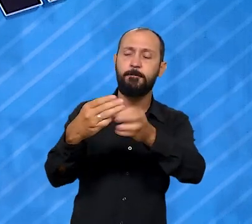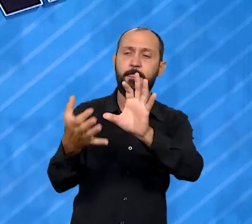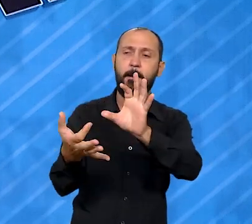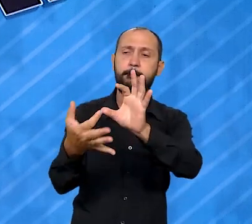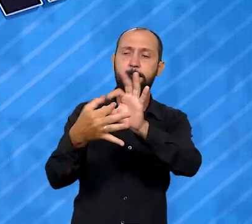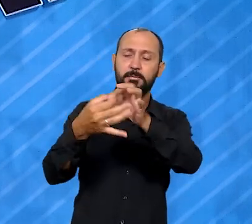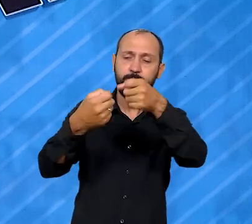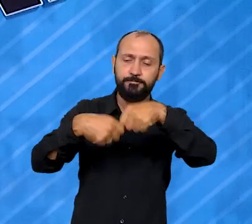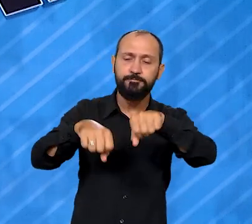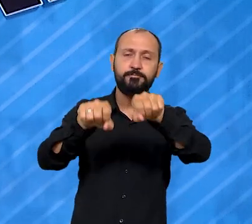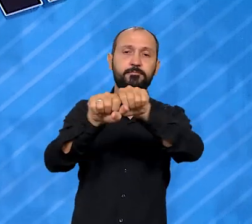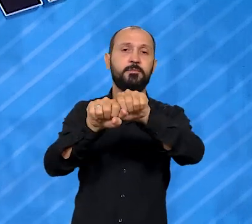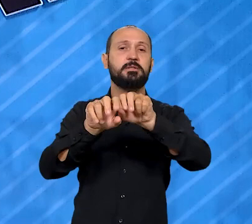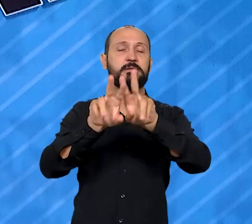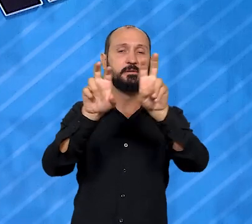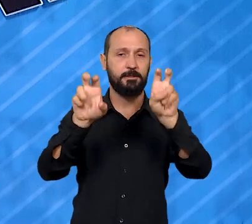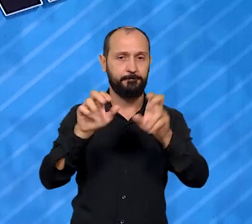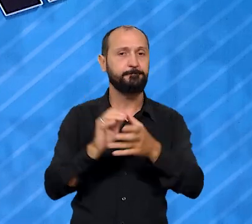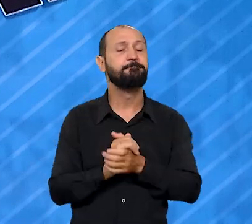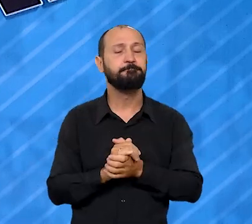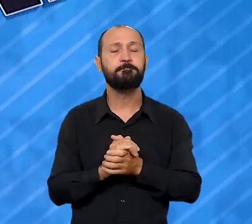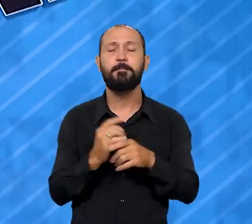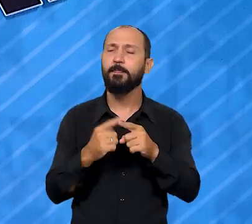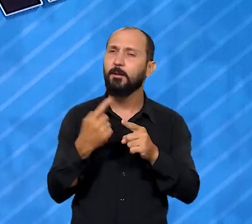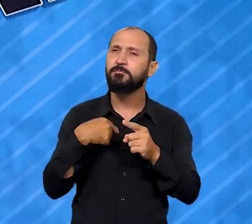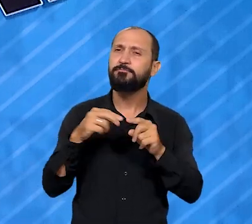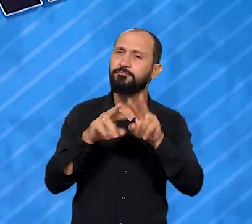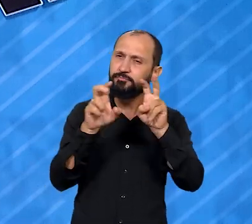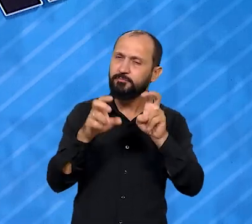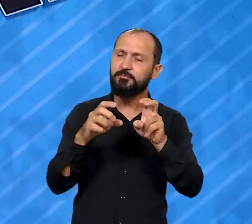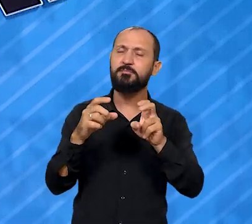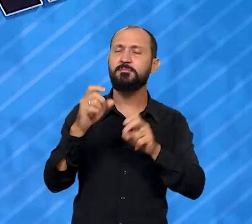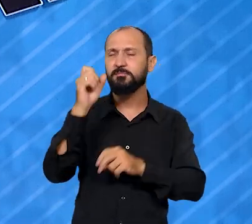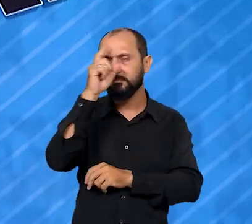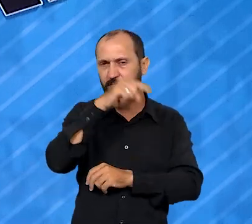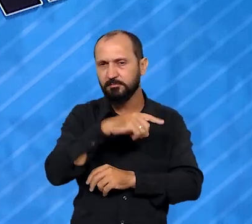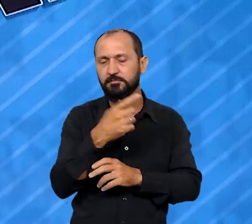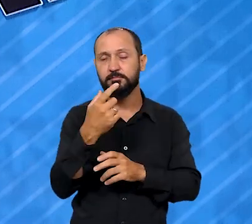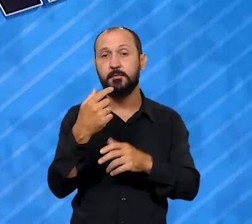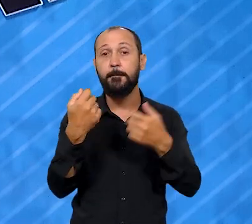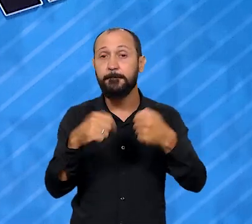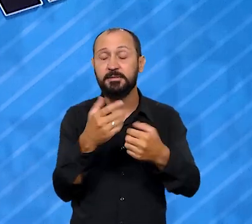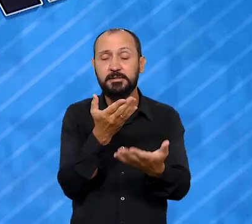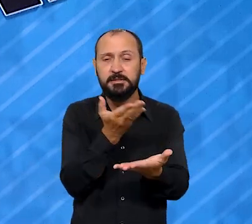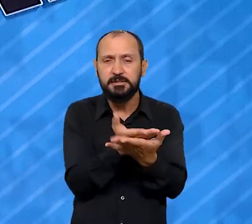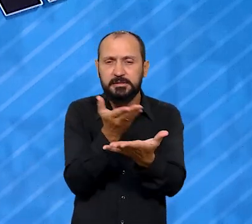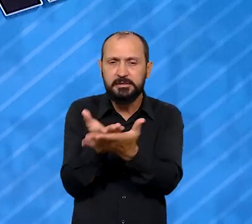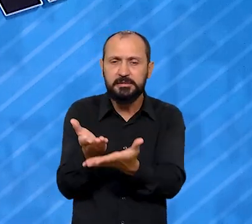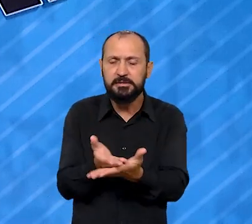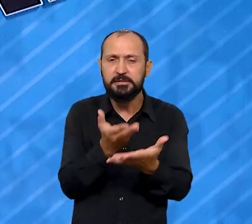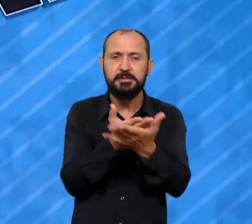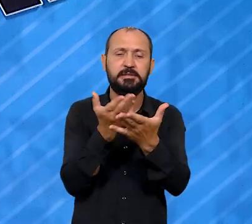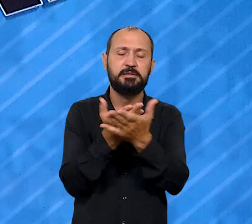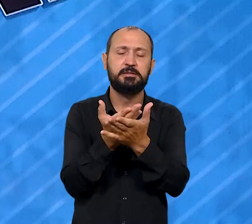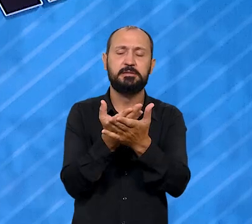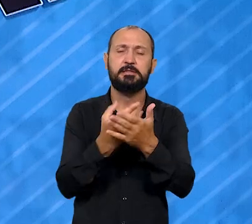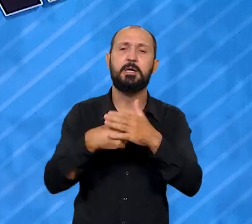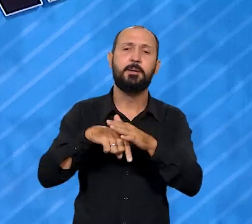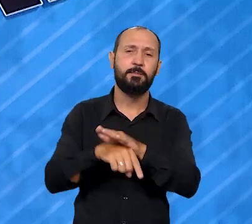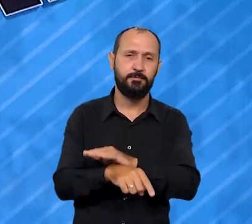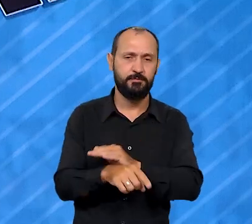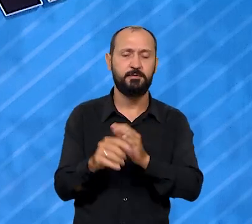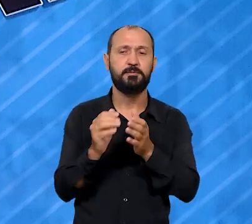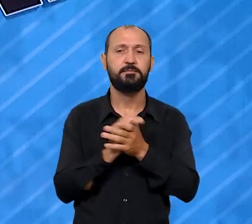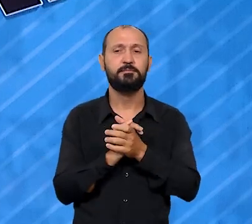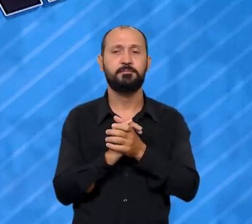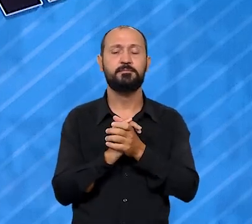interiorizar mesmo essa temática, né? Porque é uma temática complexa, né? Demanda um estudo bastante